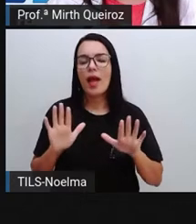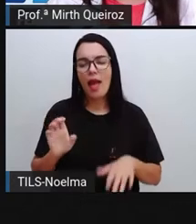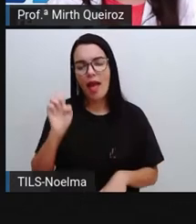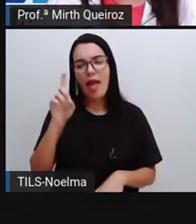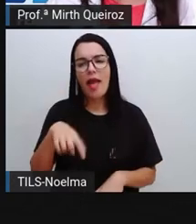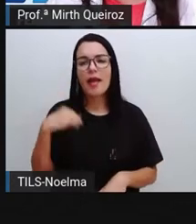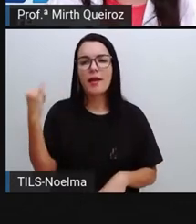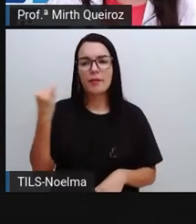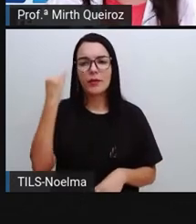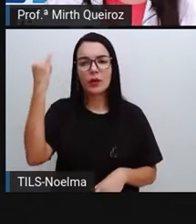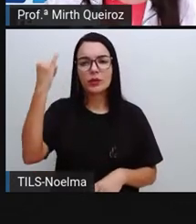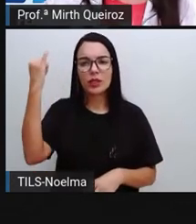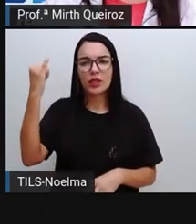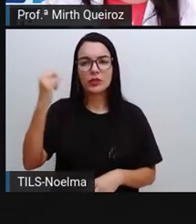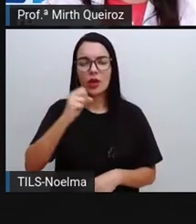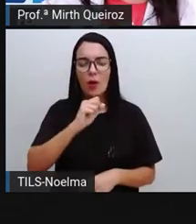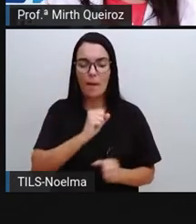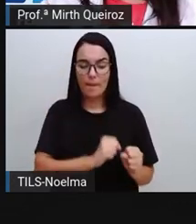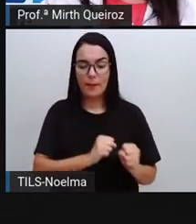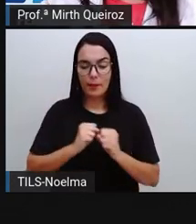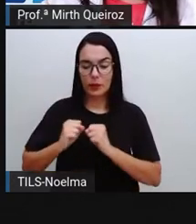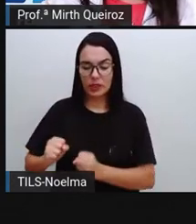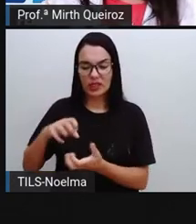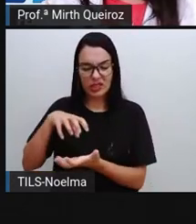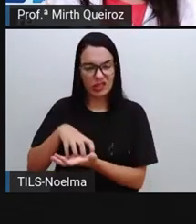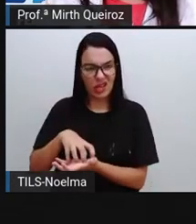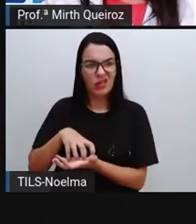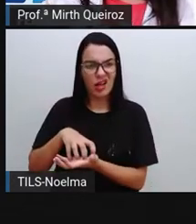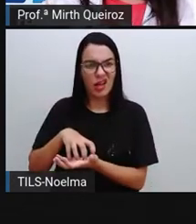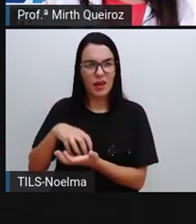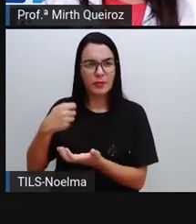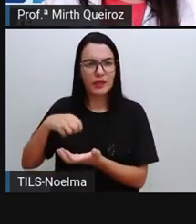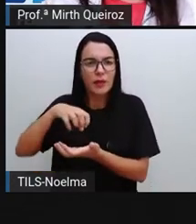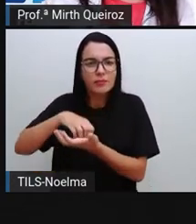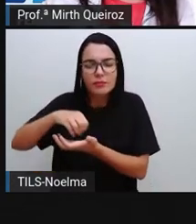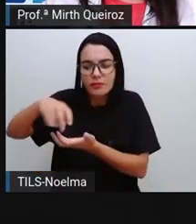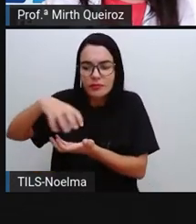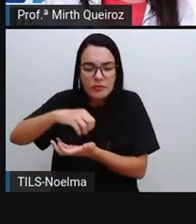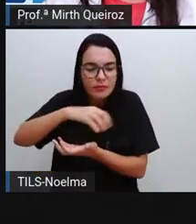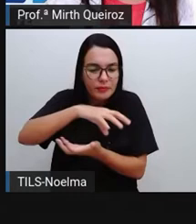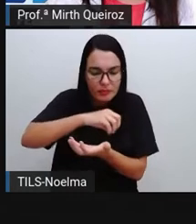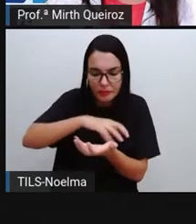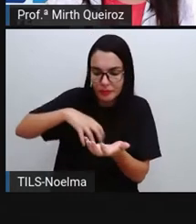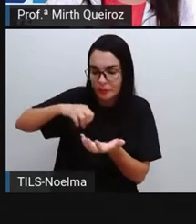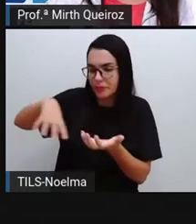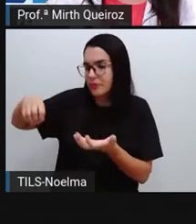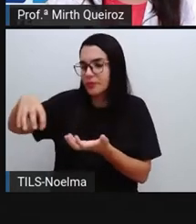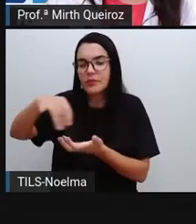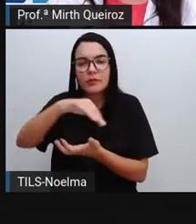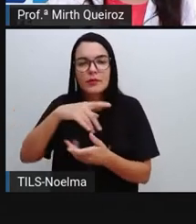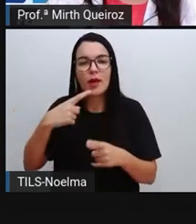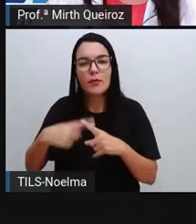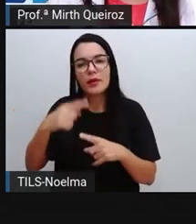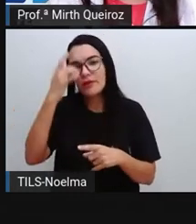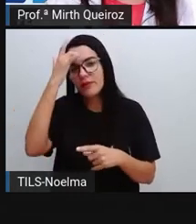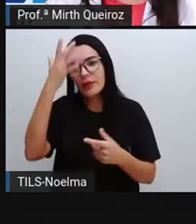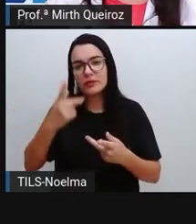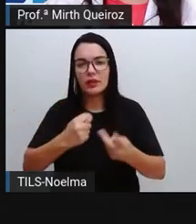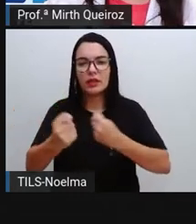poder central, ele lá, e descentralize, de certa forma, aí, né? Para que seja mais fácil de se administrar.